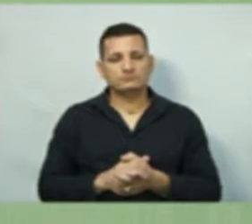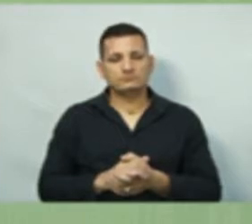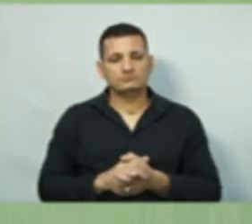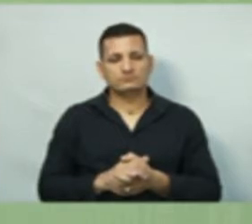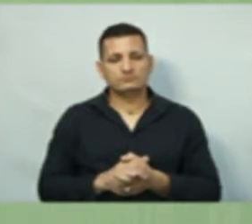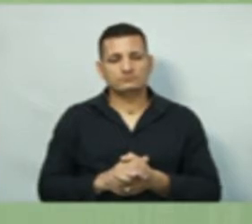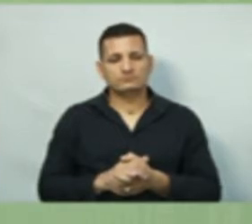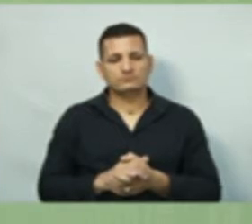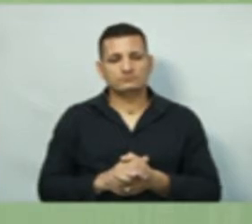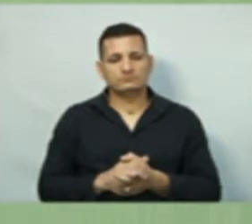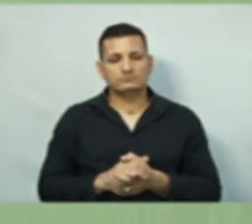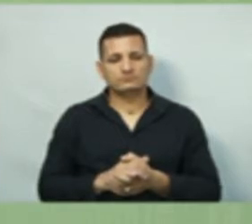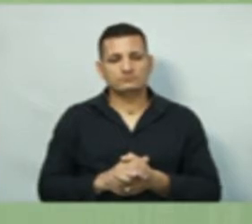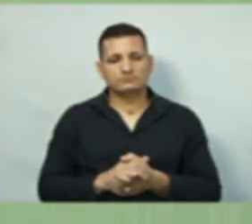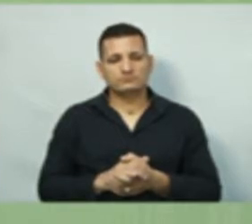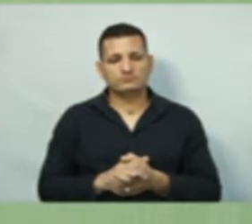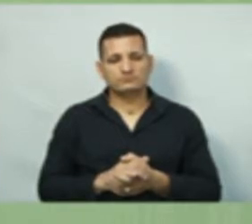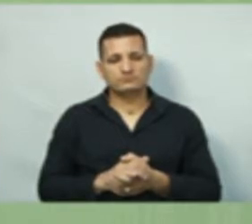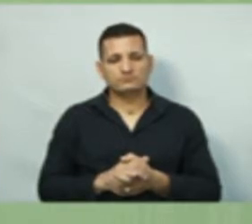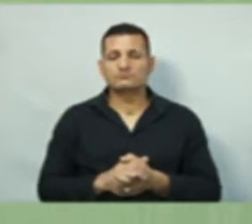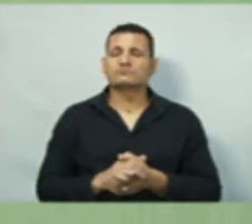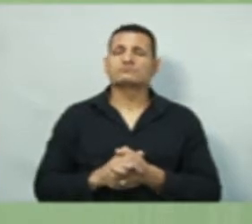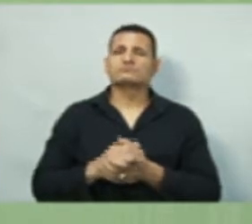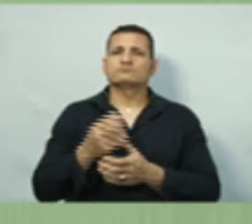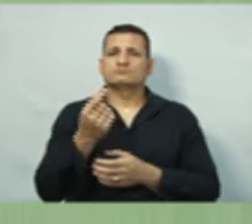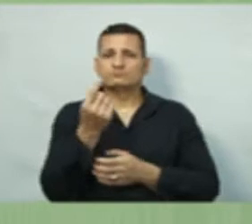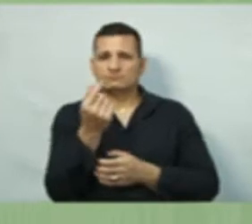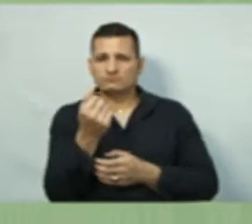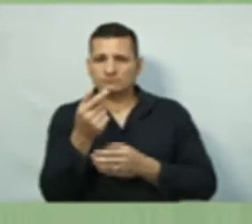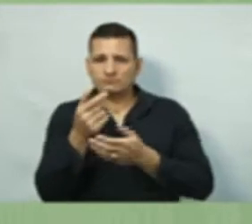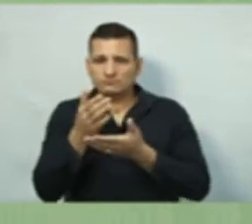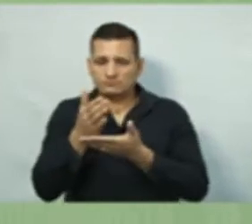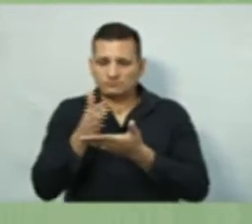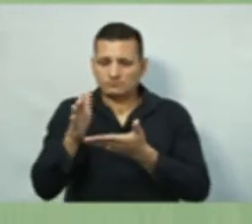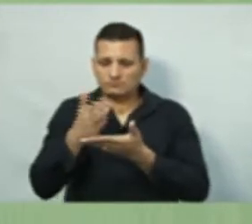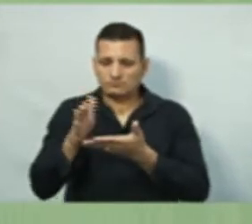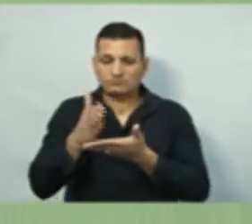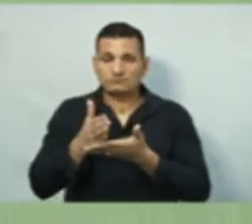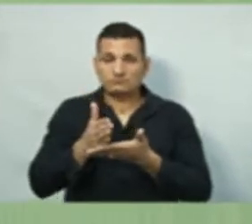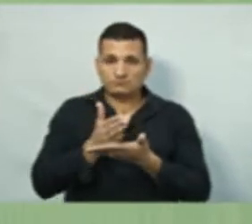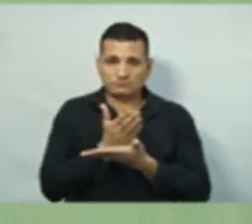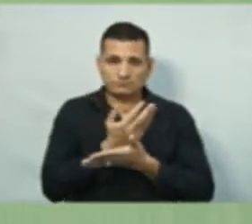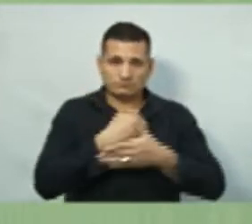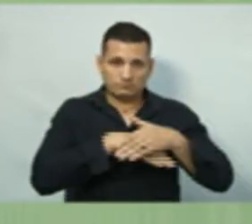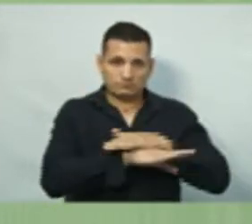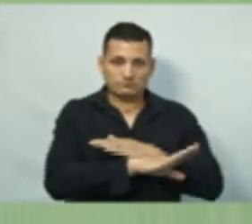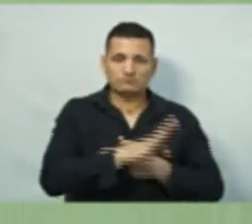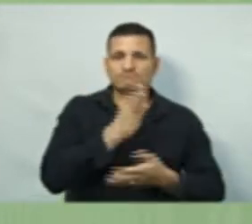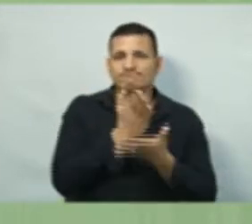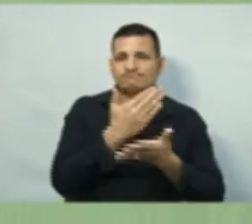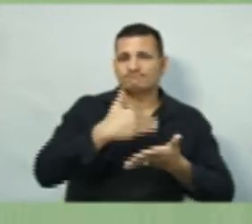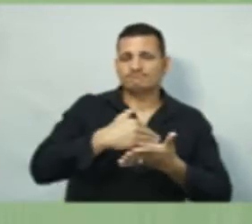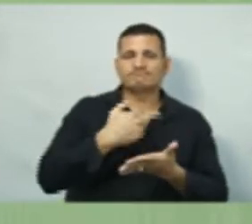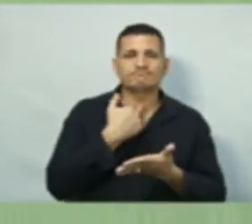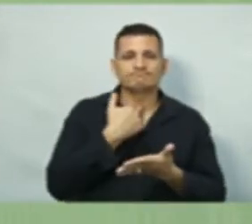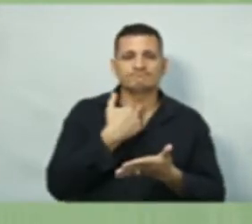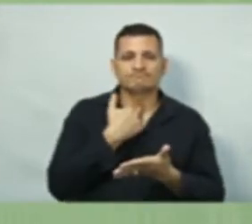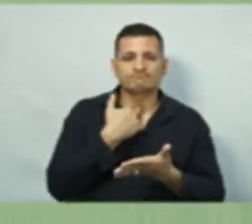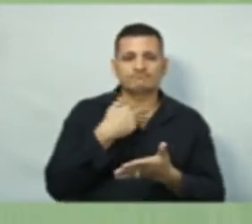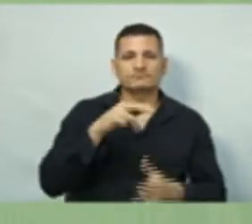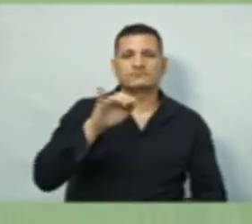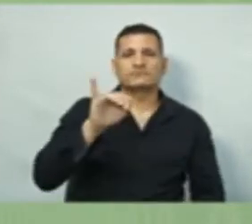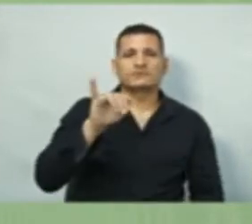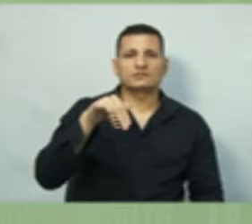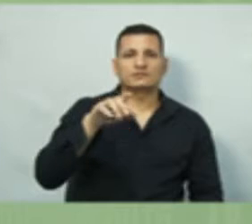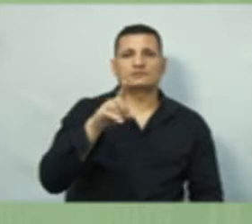Indivisibilidade dos fundos de reserva e assistência técnica educacional e social. Aqui são aqueles 2